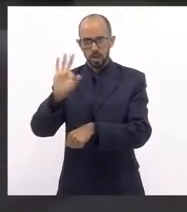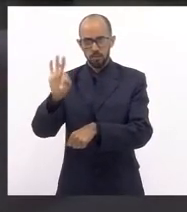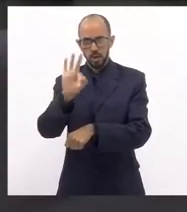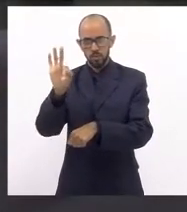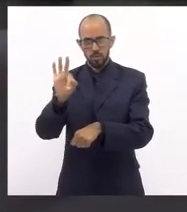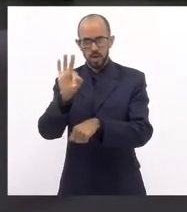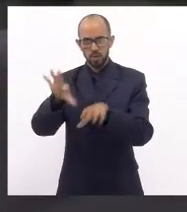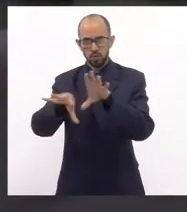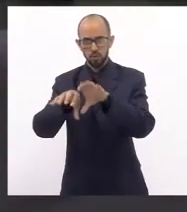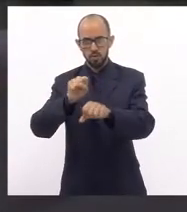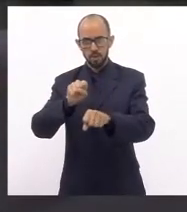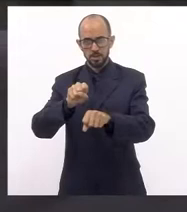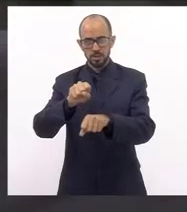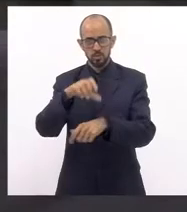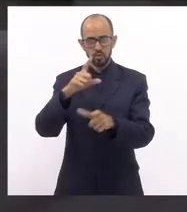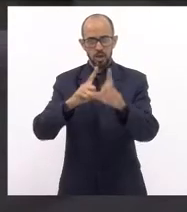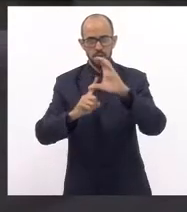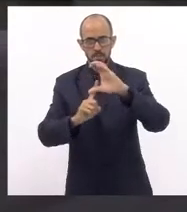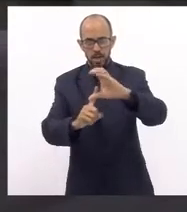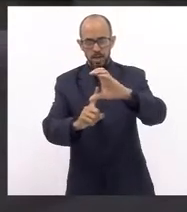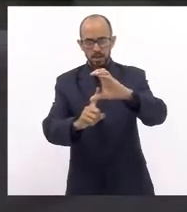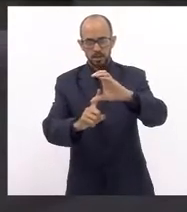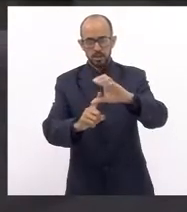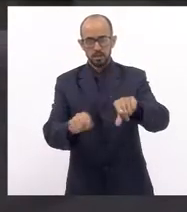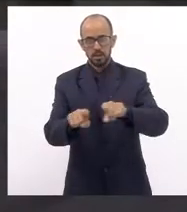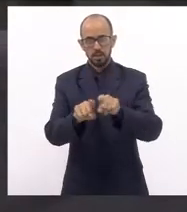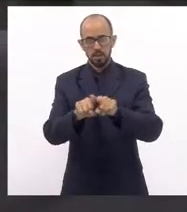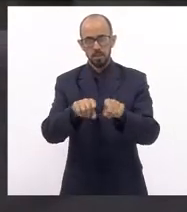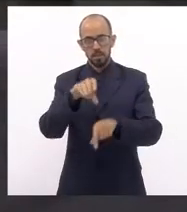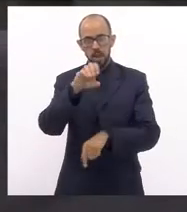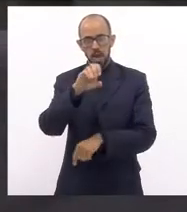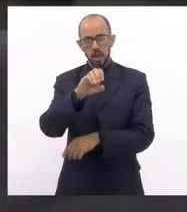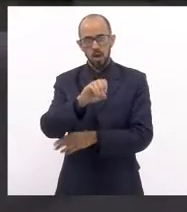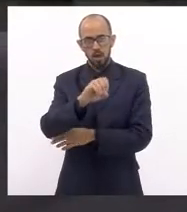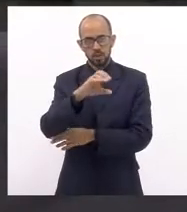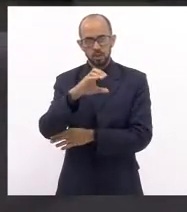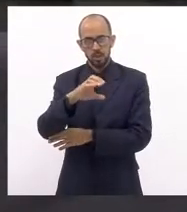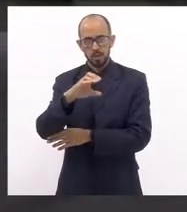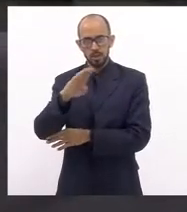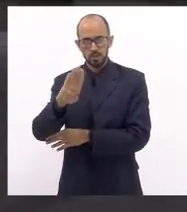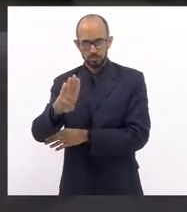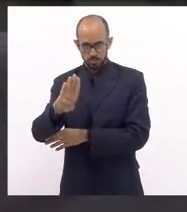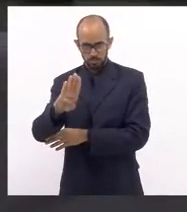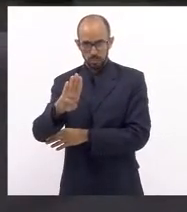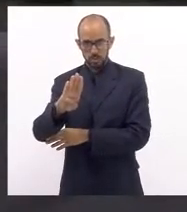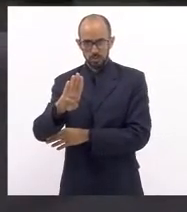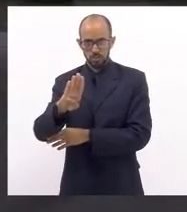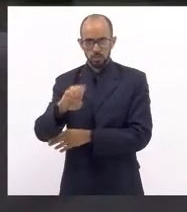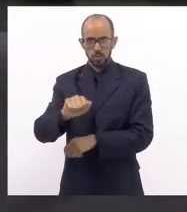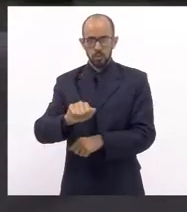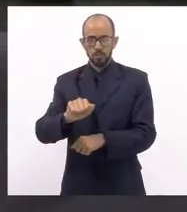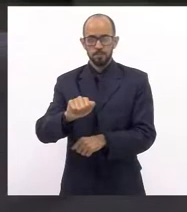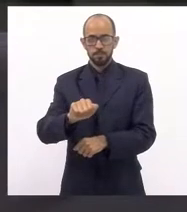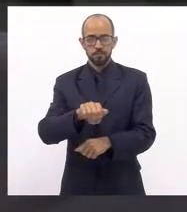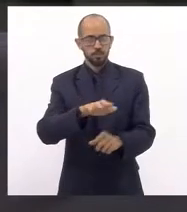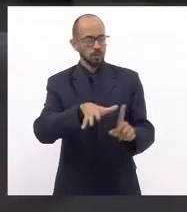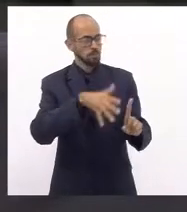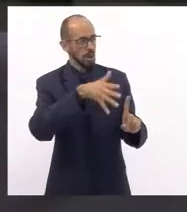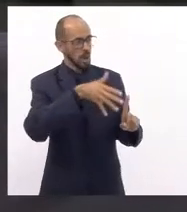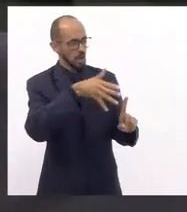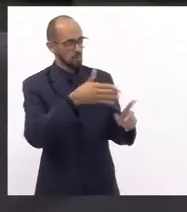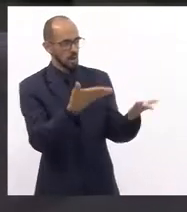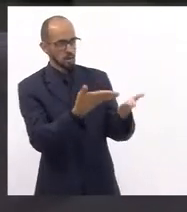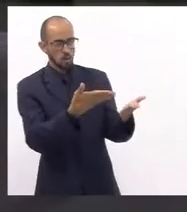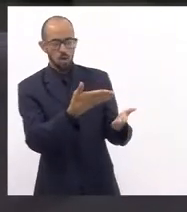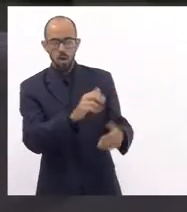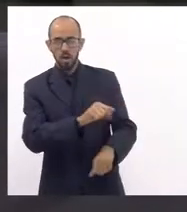de Formação Brasileira de Capelania e pela Ordem dos Capelães do Brasil, Passa a palavra à cerimonialista Lohana Ferraz,